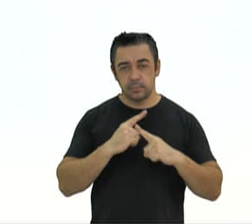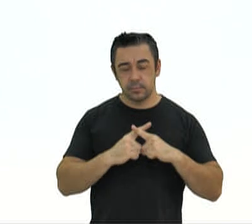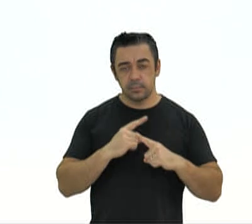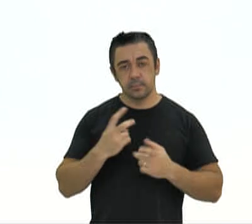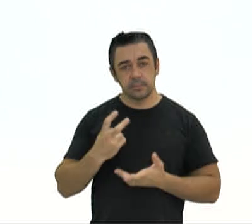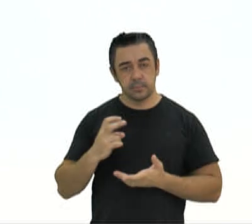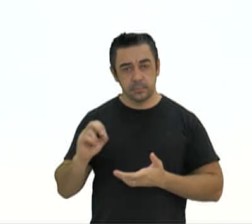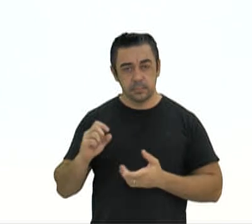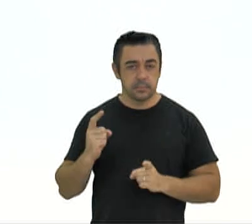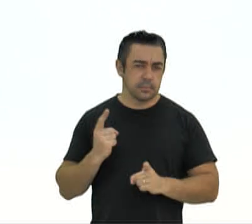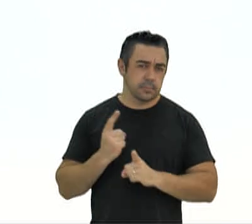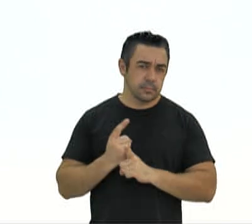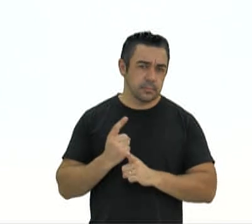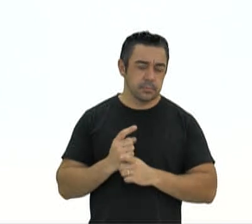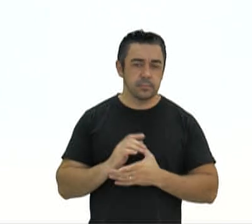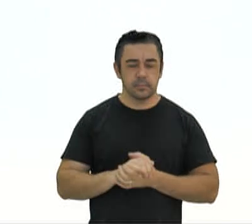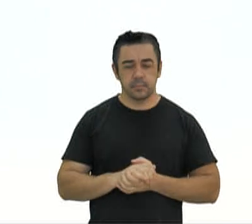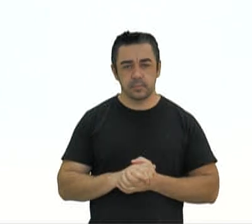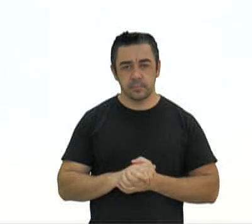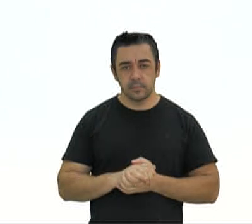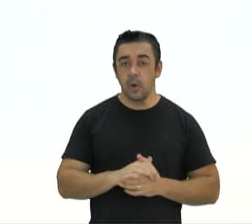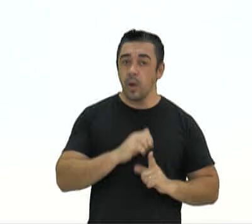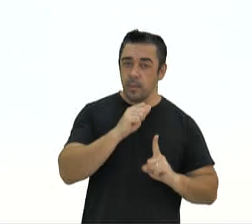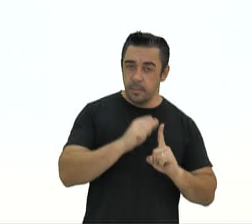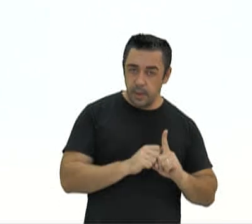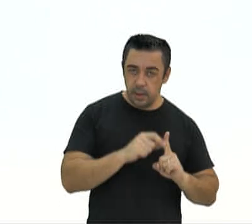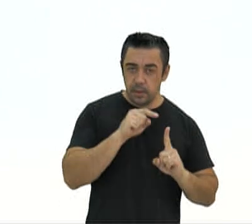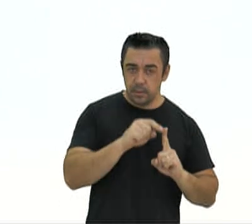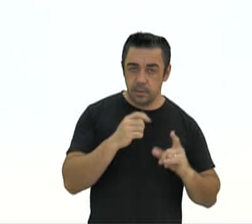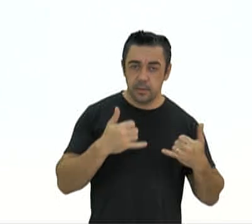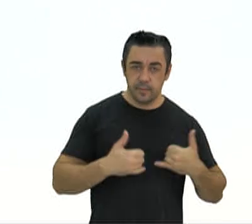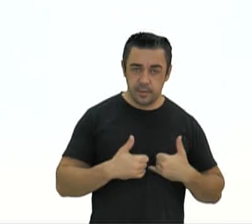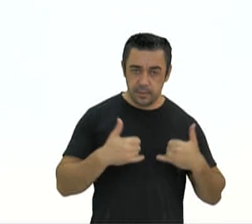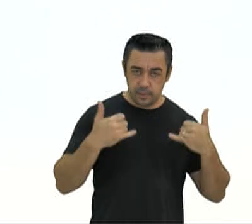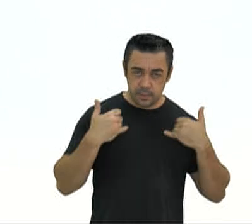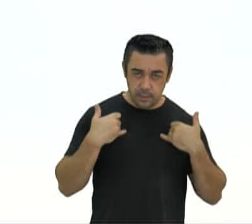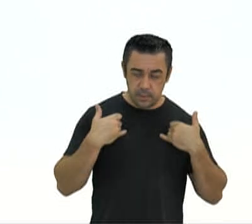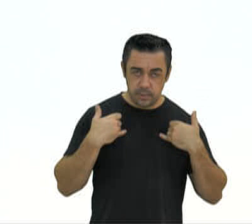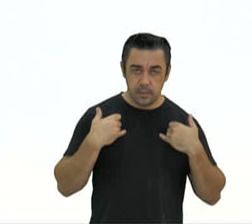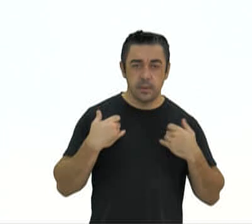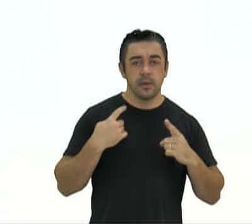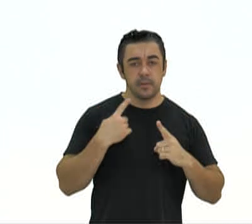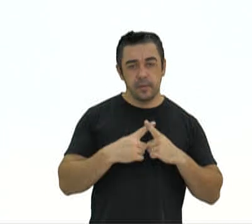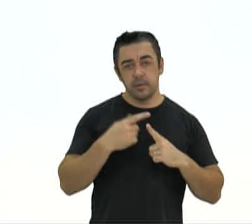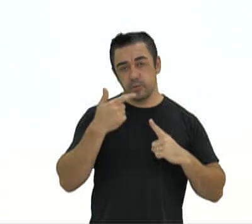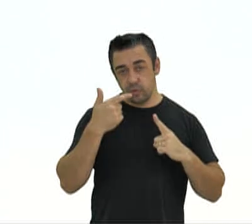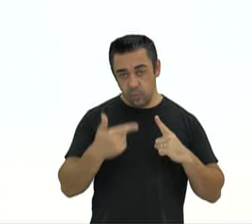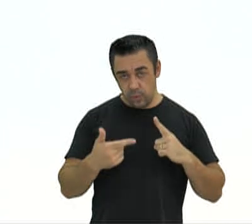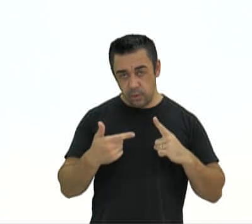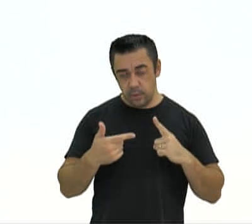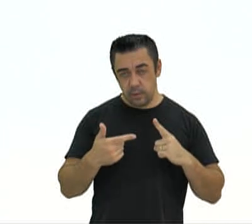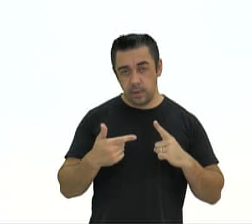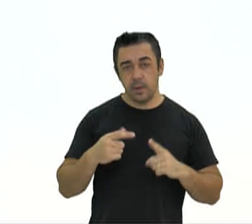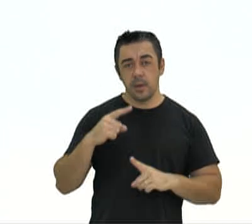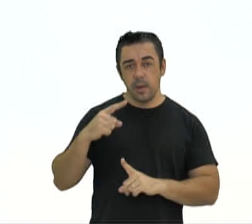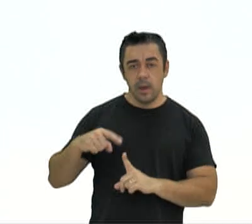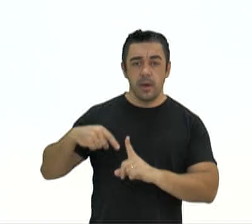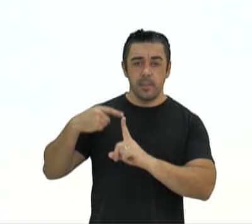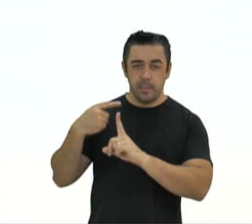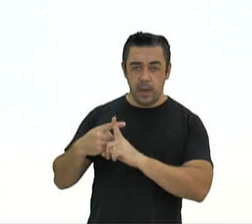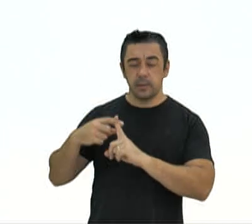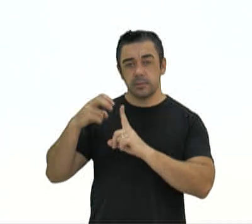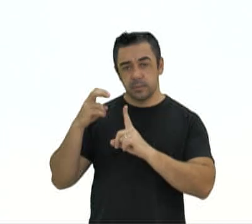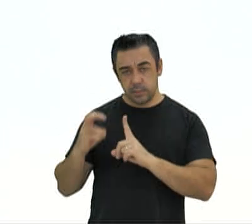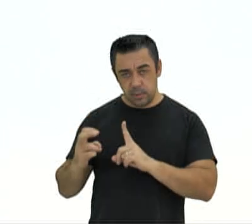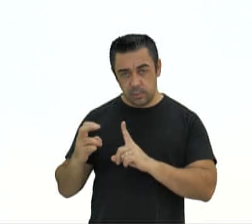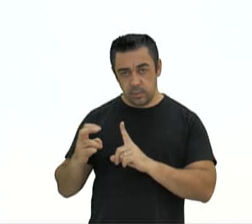50 o valor obtido. Então, você vai pegar o quê? O mês do aniversário, multiplica por 2, adiciona